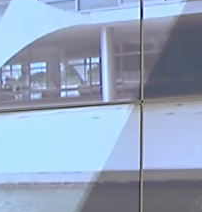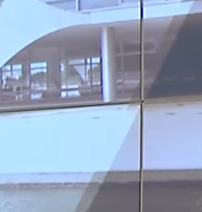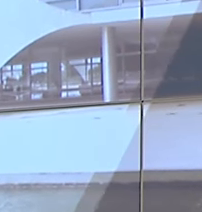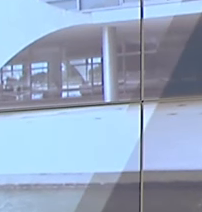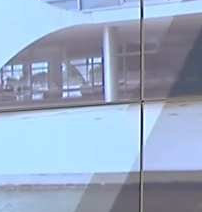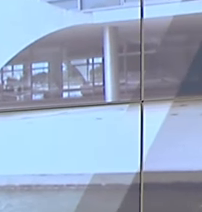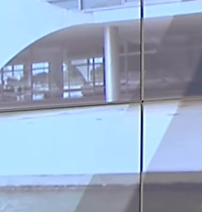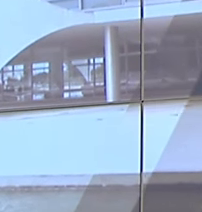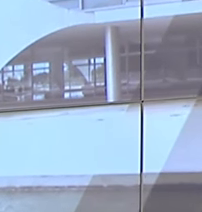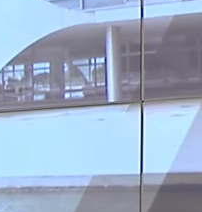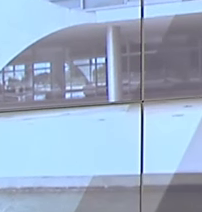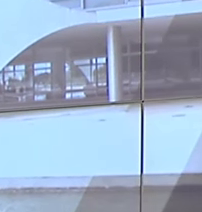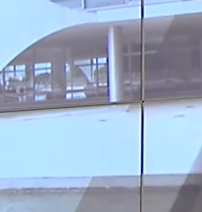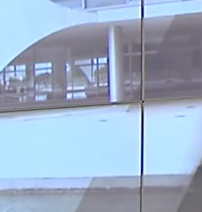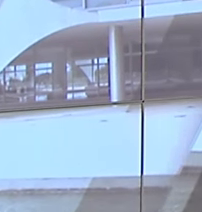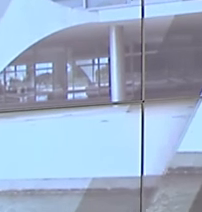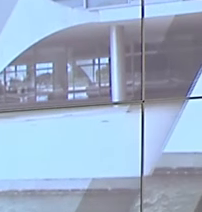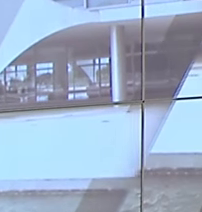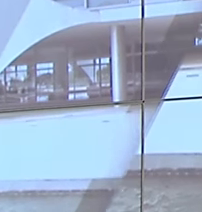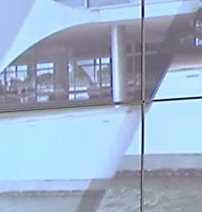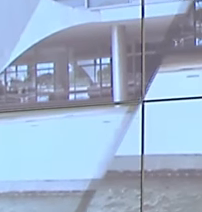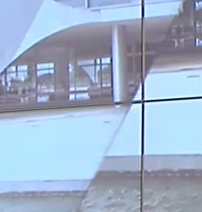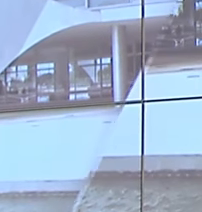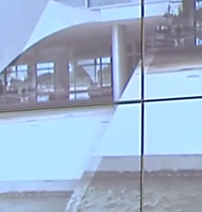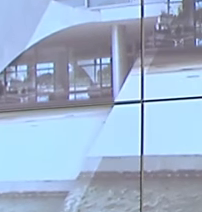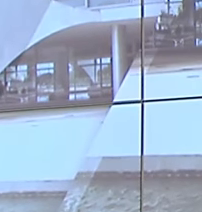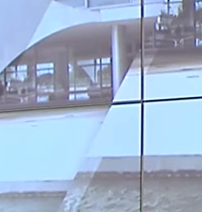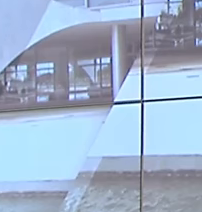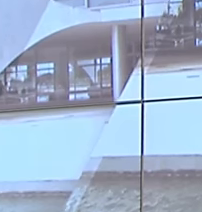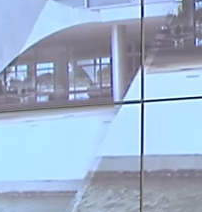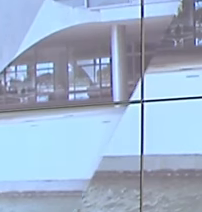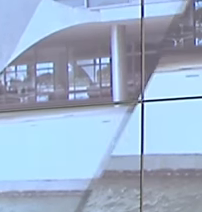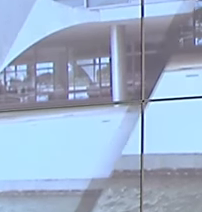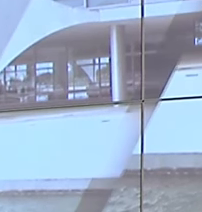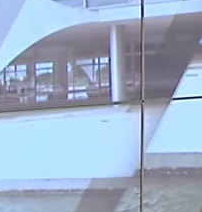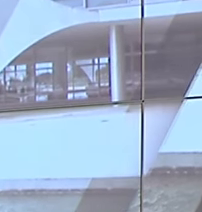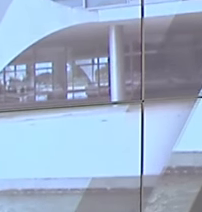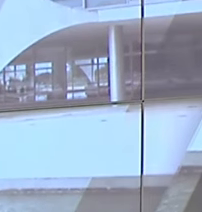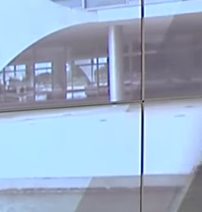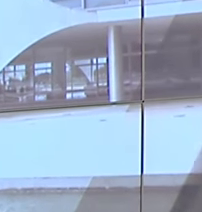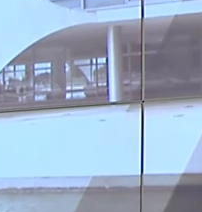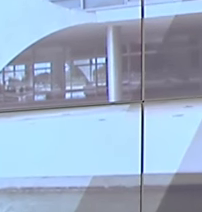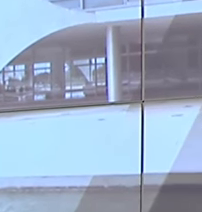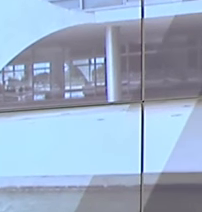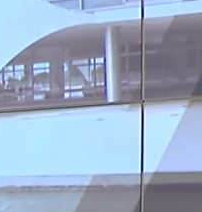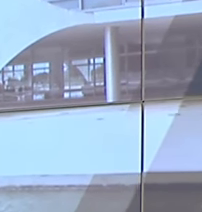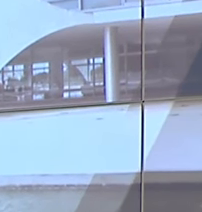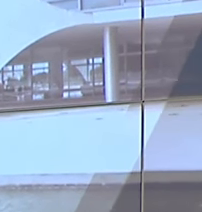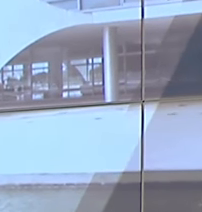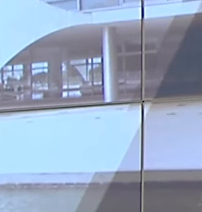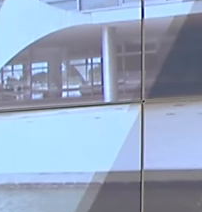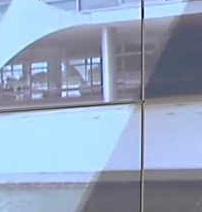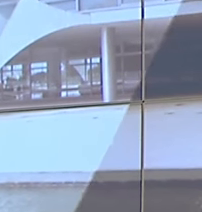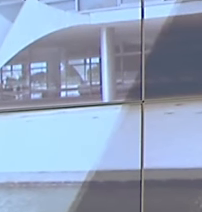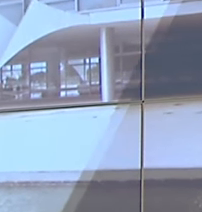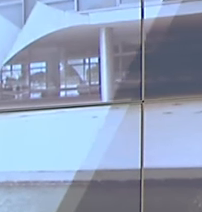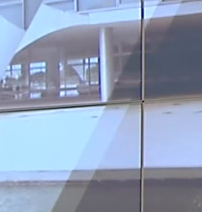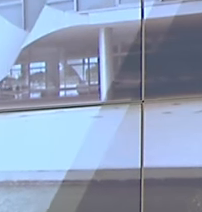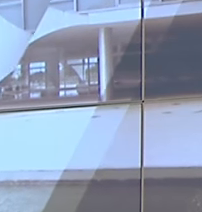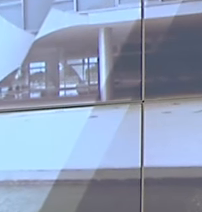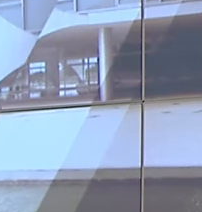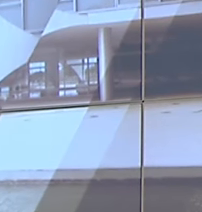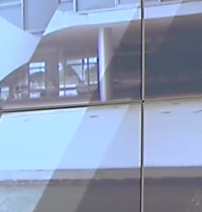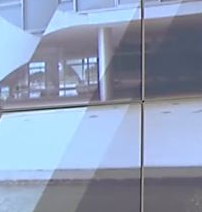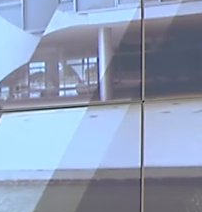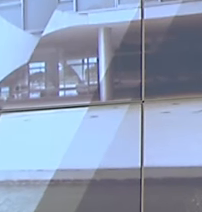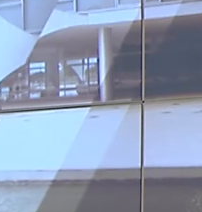cívica. Ele destacou o papel e a responsabilidade dos oficiais das Forças Armadas no país. Temer falou ainda da